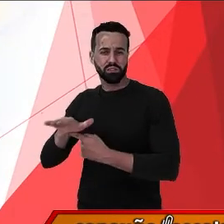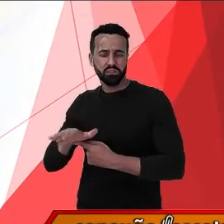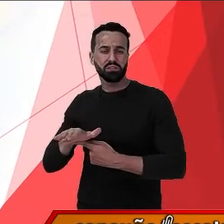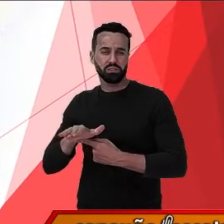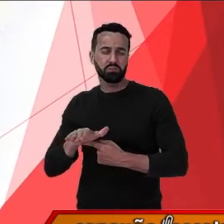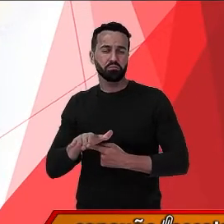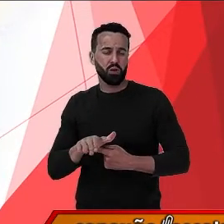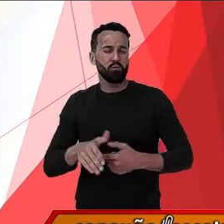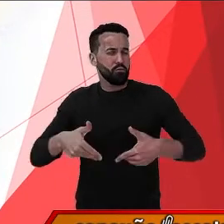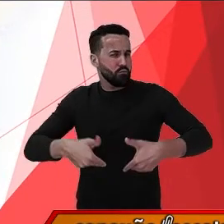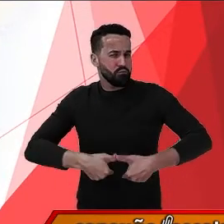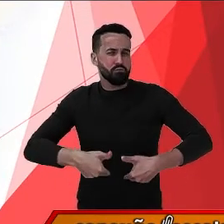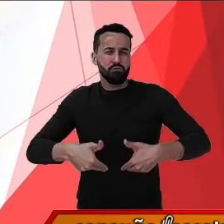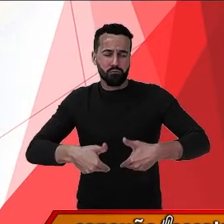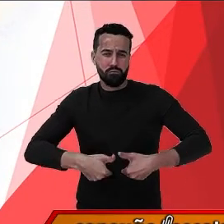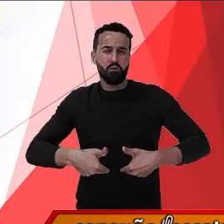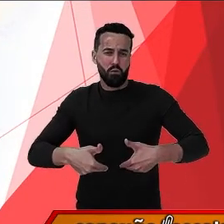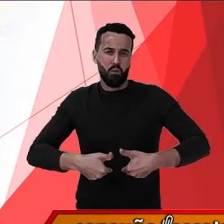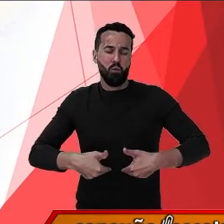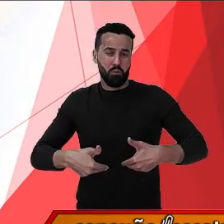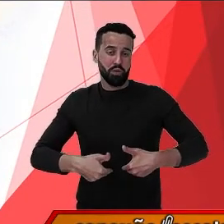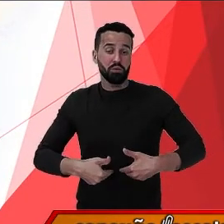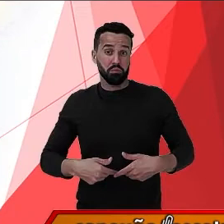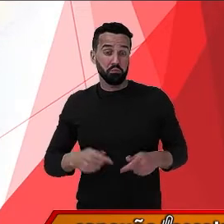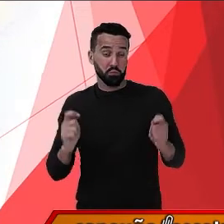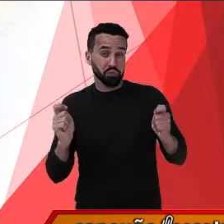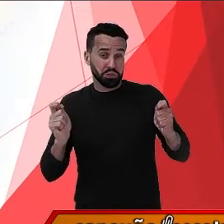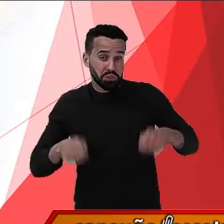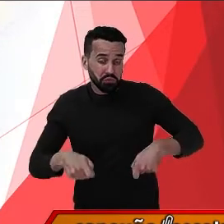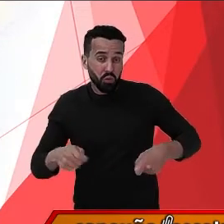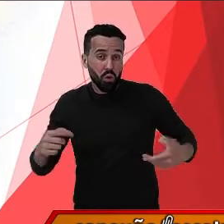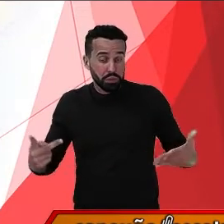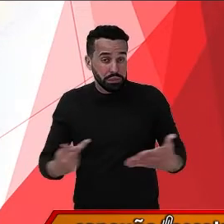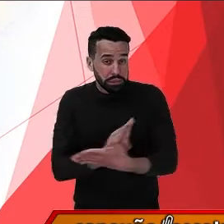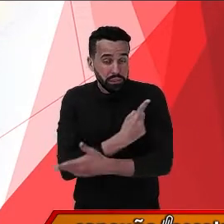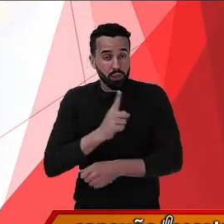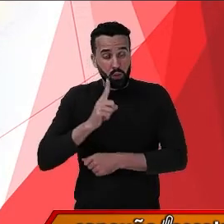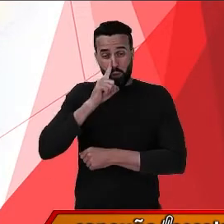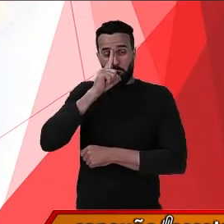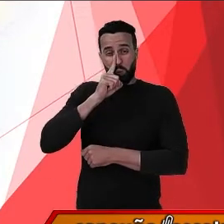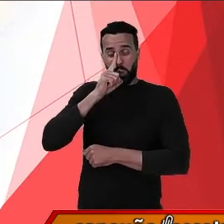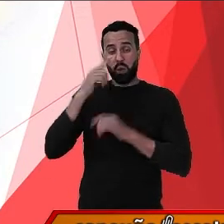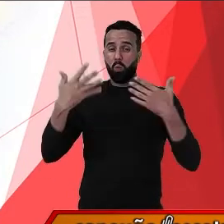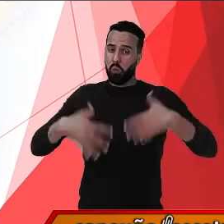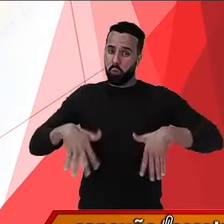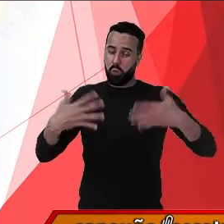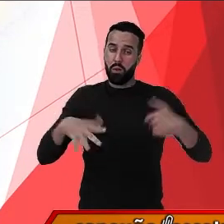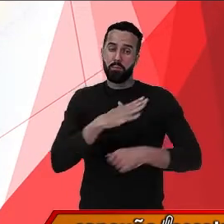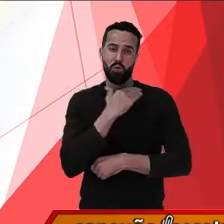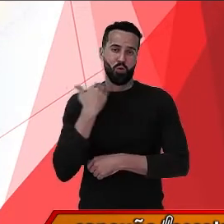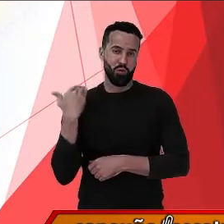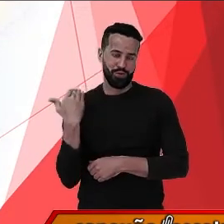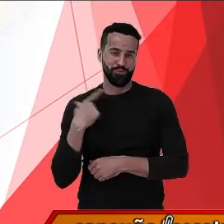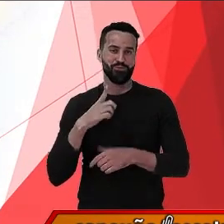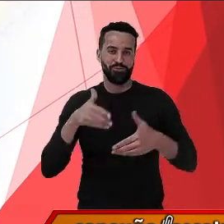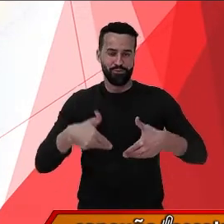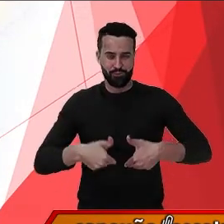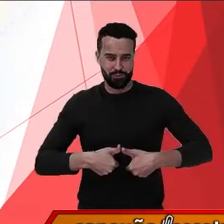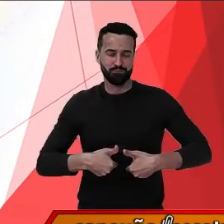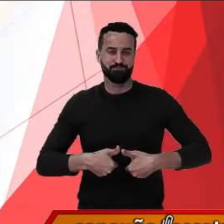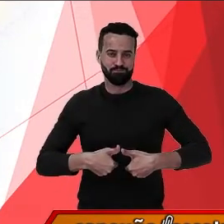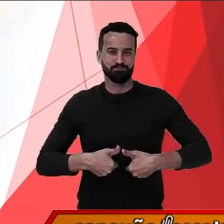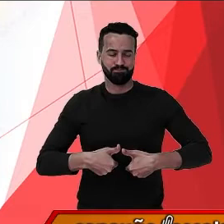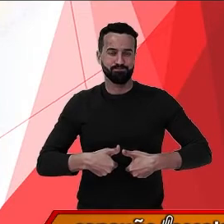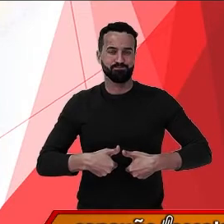de subnutrição crônica e podem aí, correm o risco de morrer de fome. Ainda que